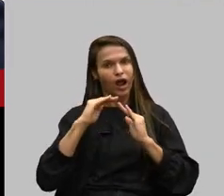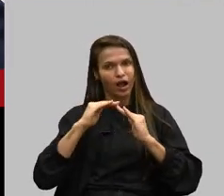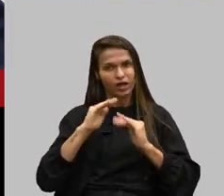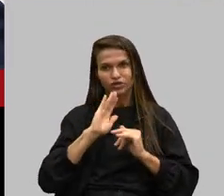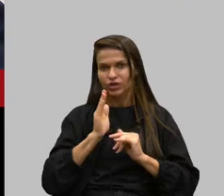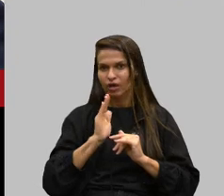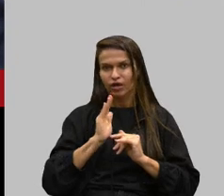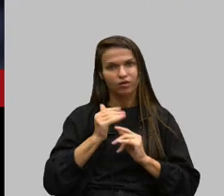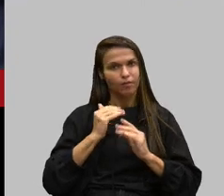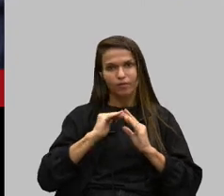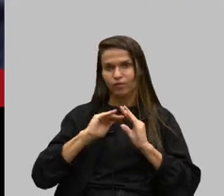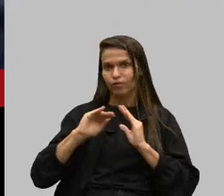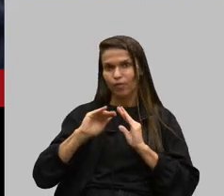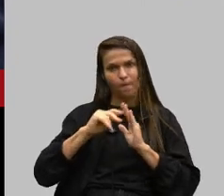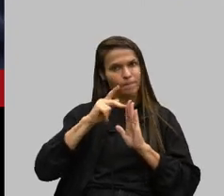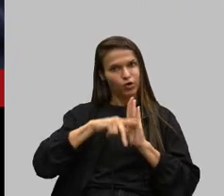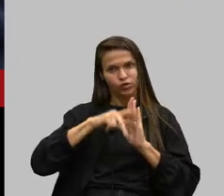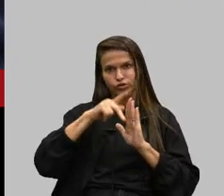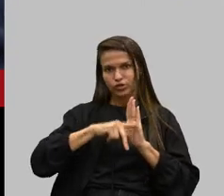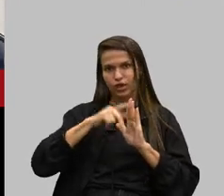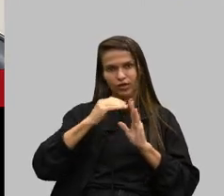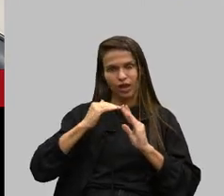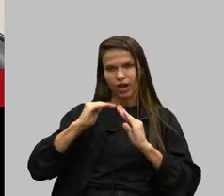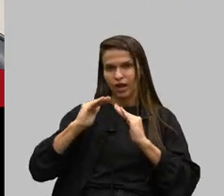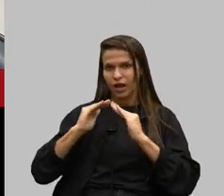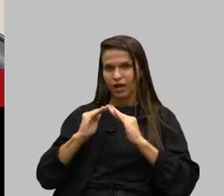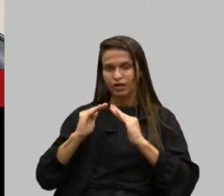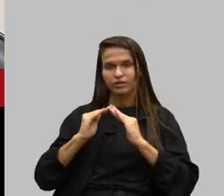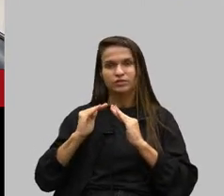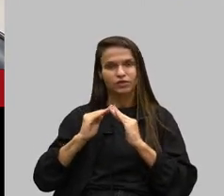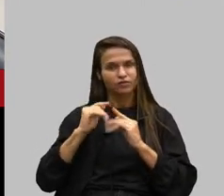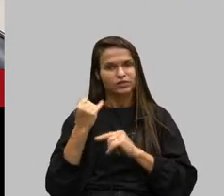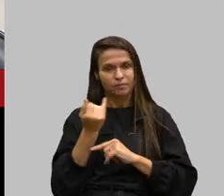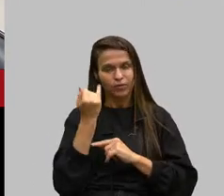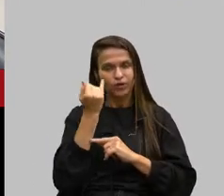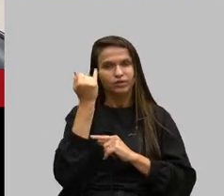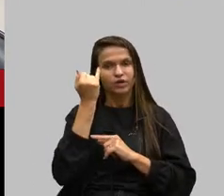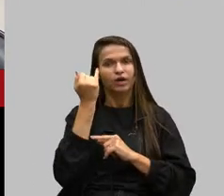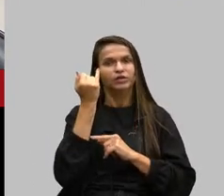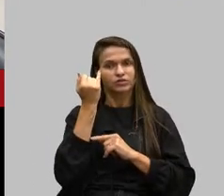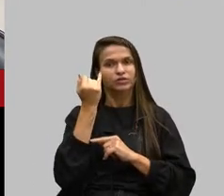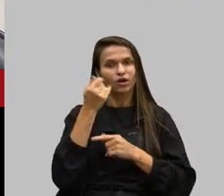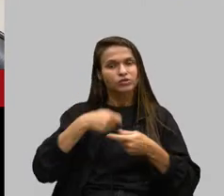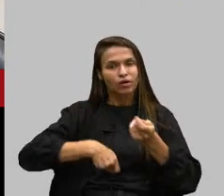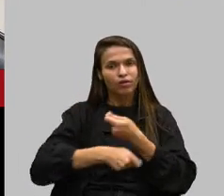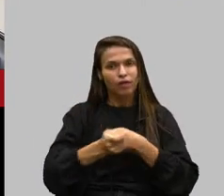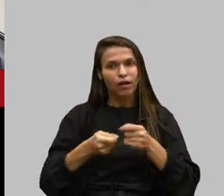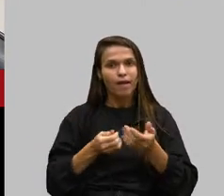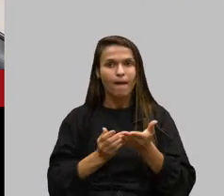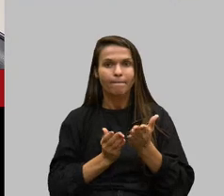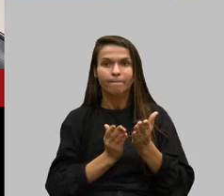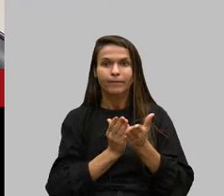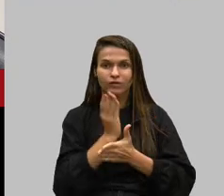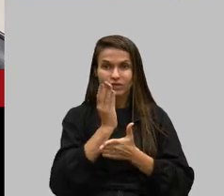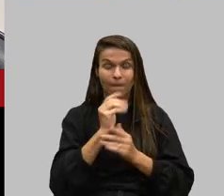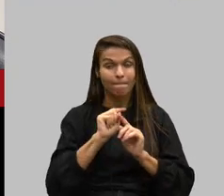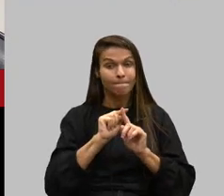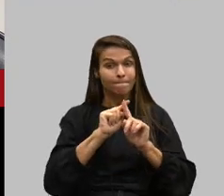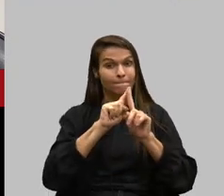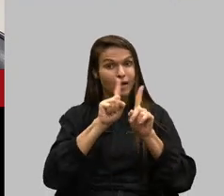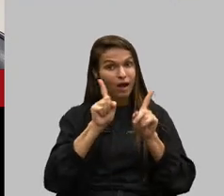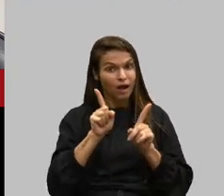encaminhar nenhum nenhum projeto à casa que não fosse importante a sua tramitação e aprovação mas